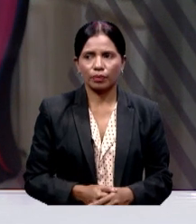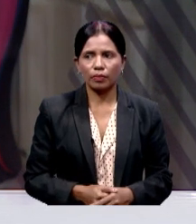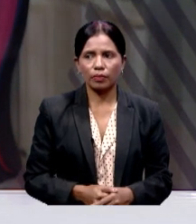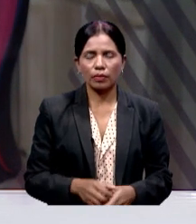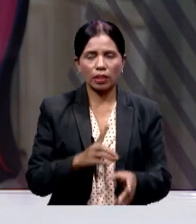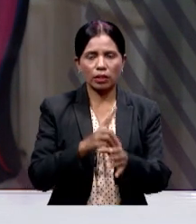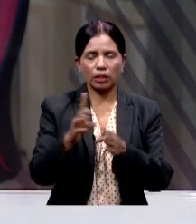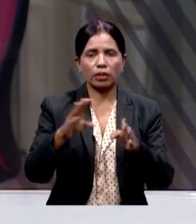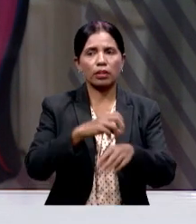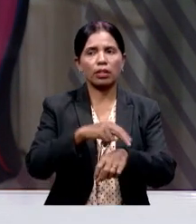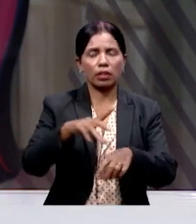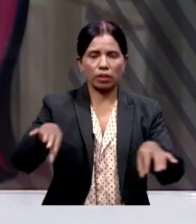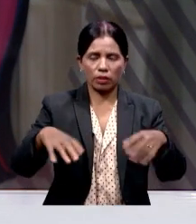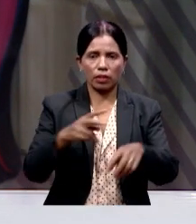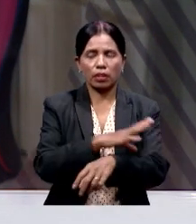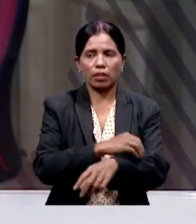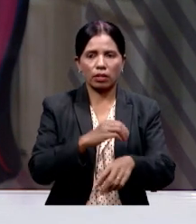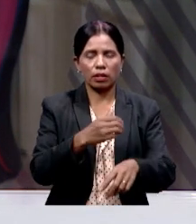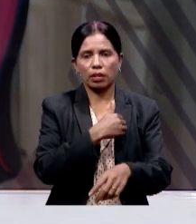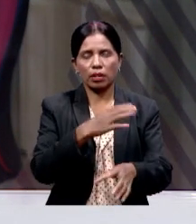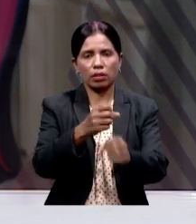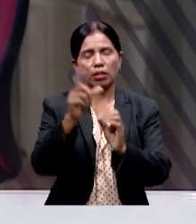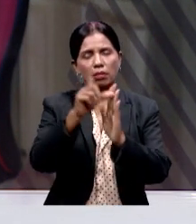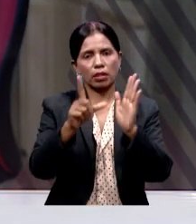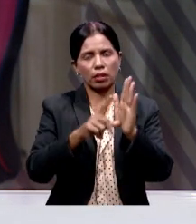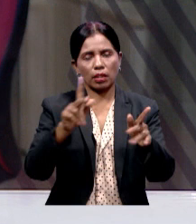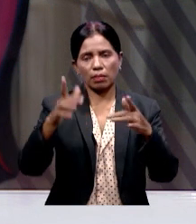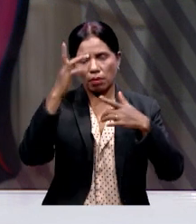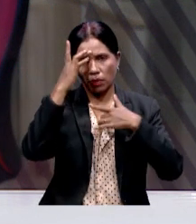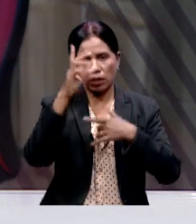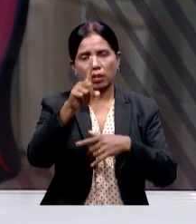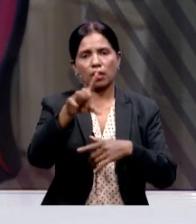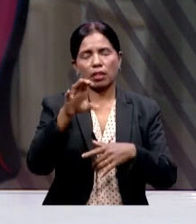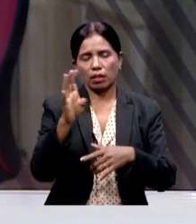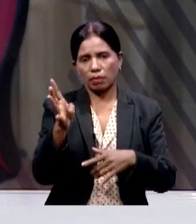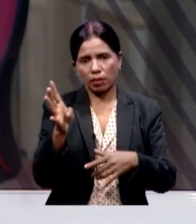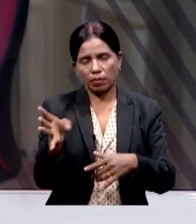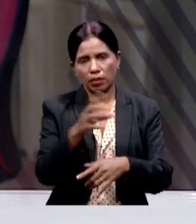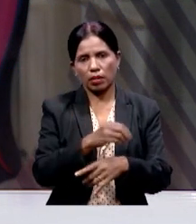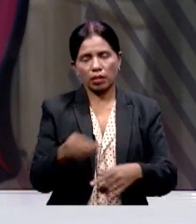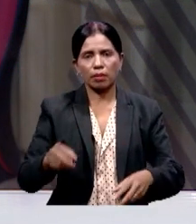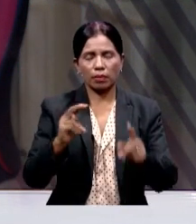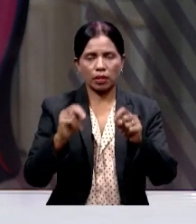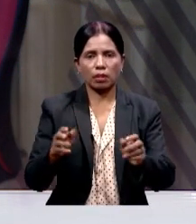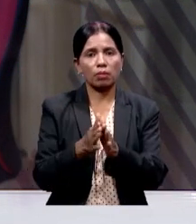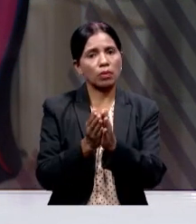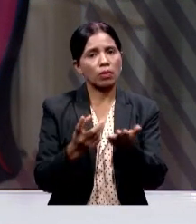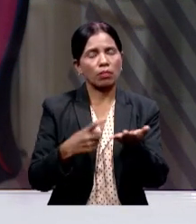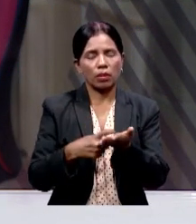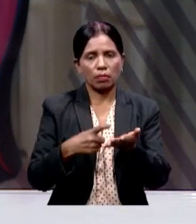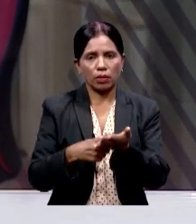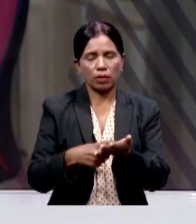Direção Geral Serviço resiste a notariários ao simulista paciente a torcida nulo, nem urgentemente precisa passaporte a torrar